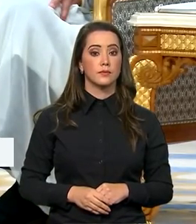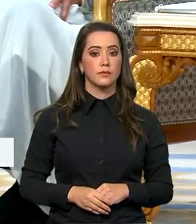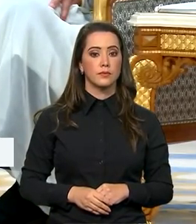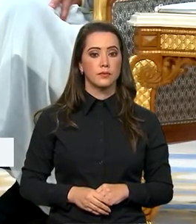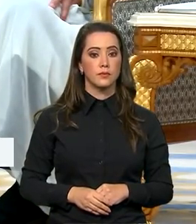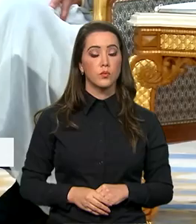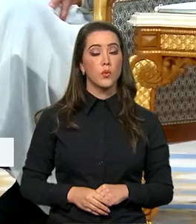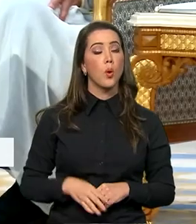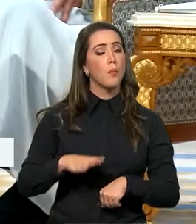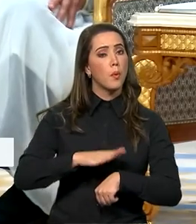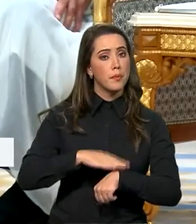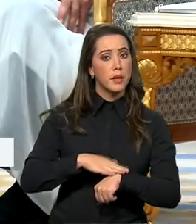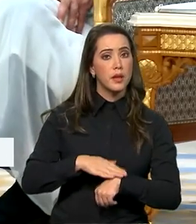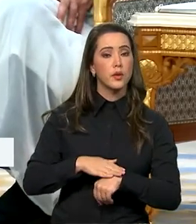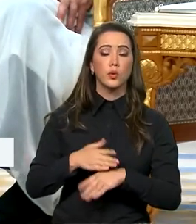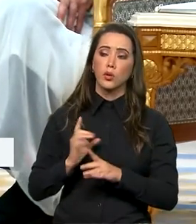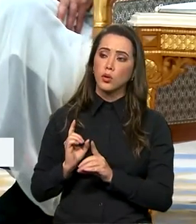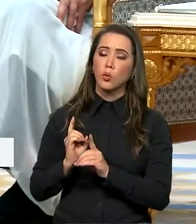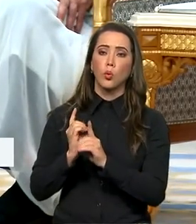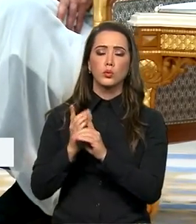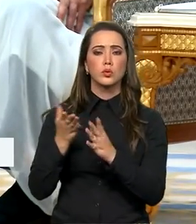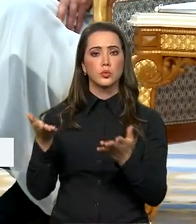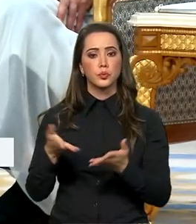Ocasião em que fui recebido